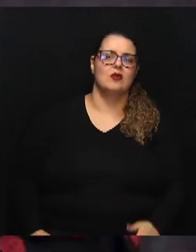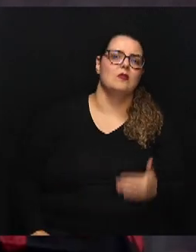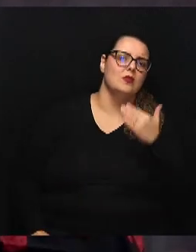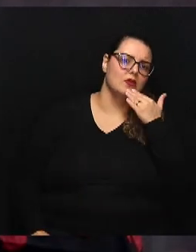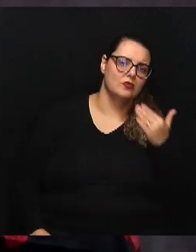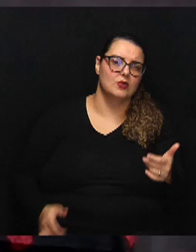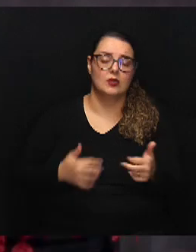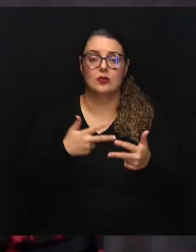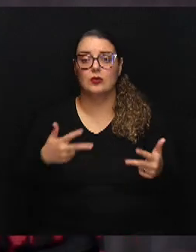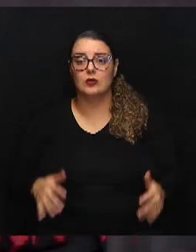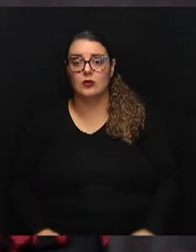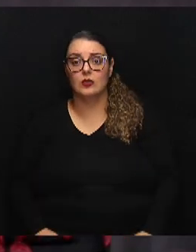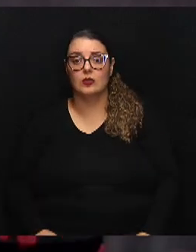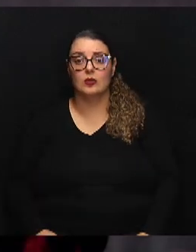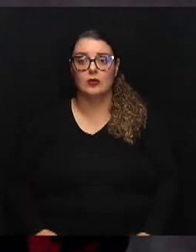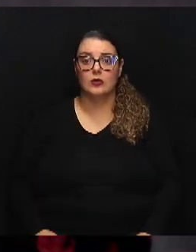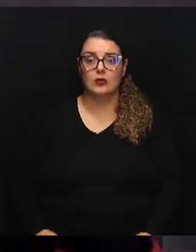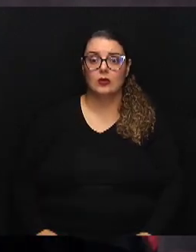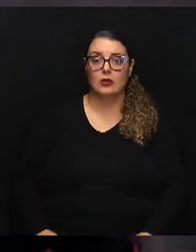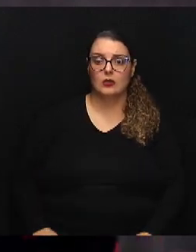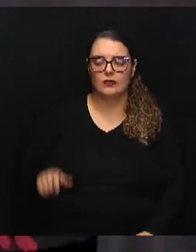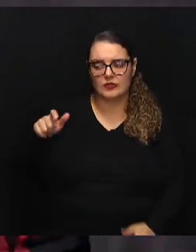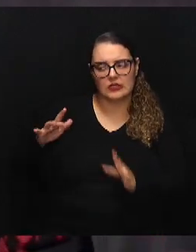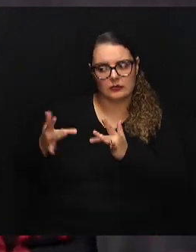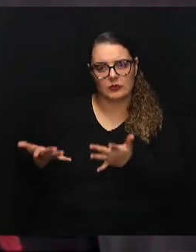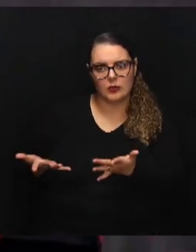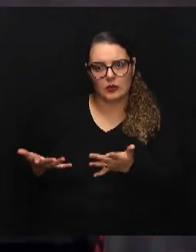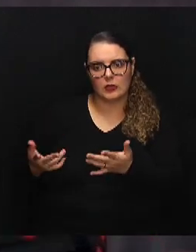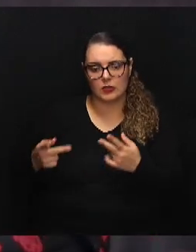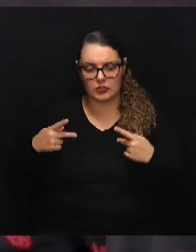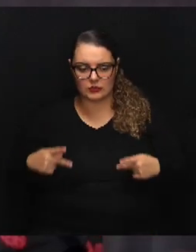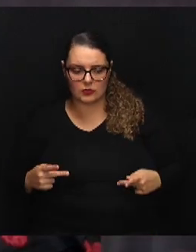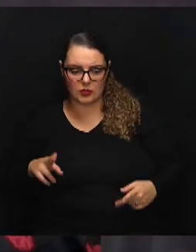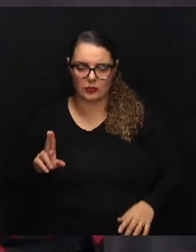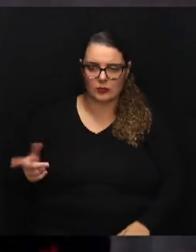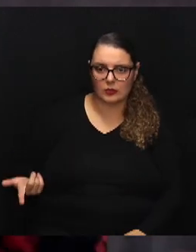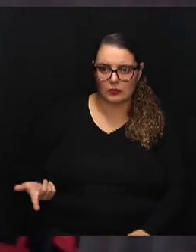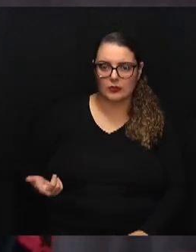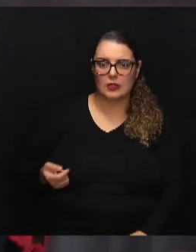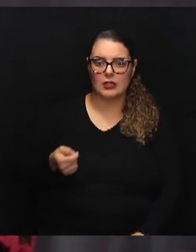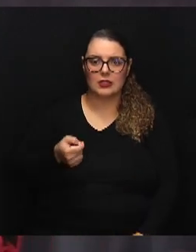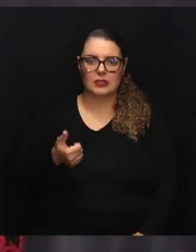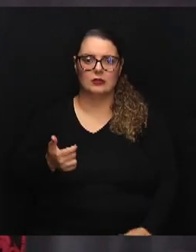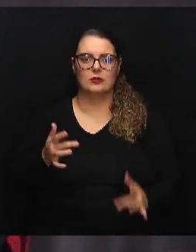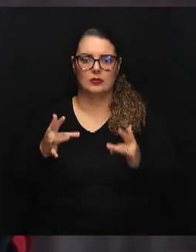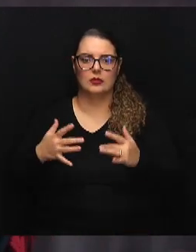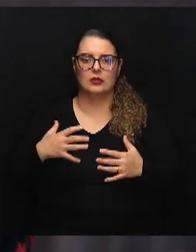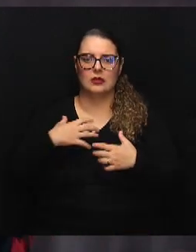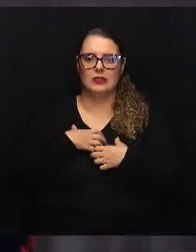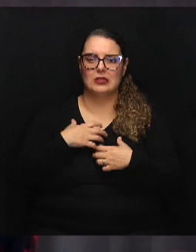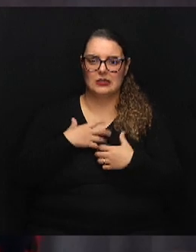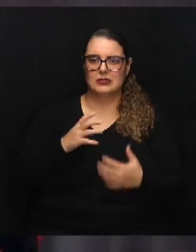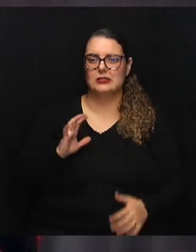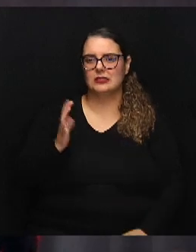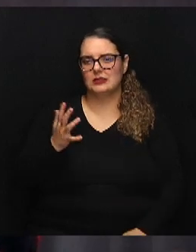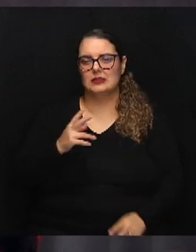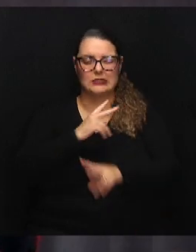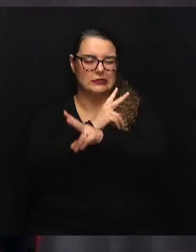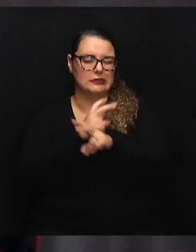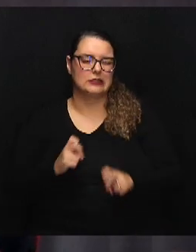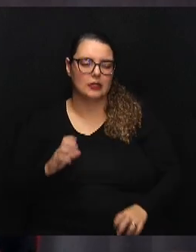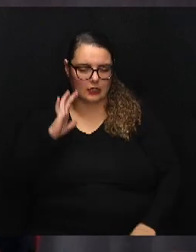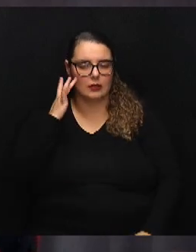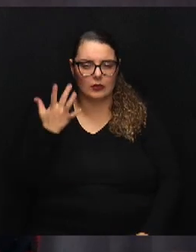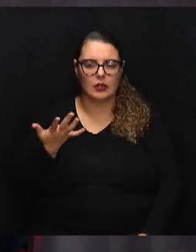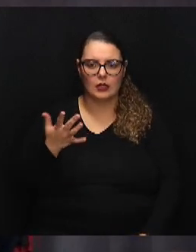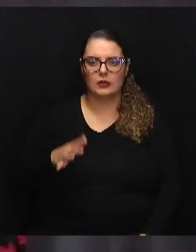você eu sou namorado ou não sou? A gente se posiciona ou não se posiciona? Então, o quase namoro, ele gera um pouco dessa toxicidade, eu acho,